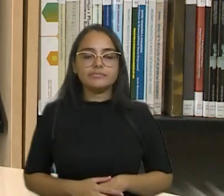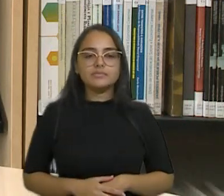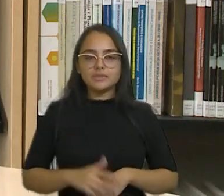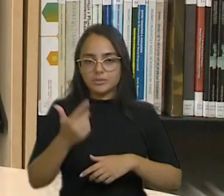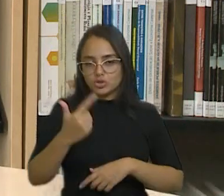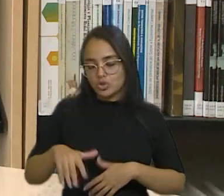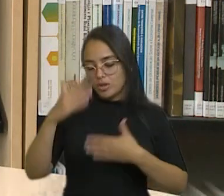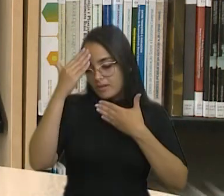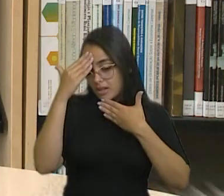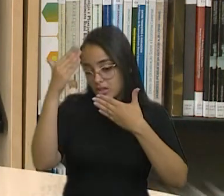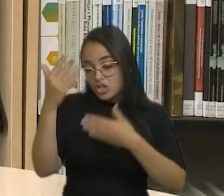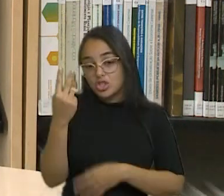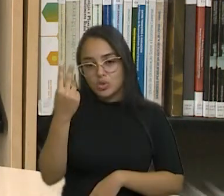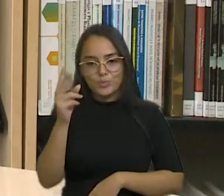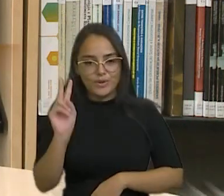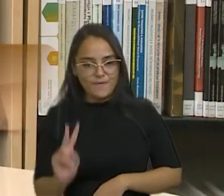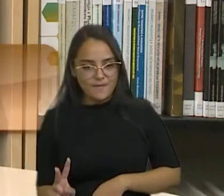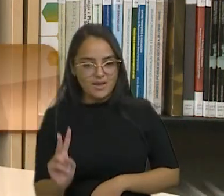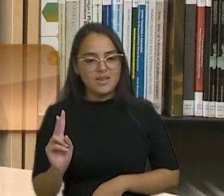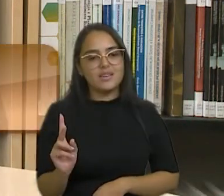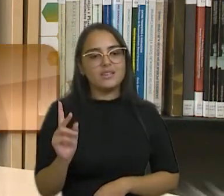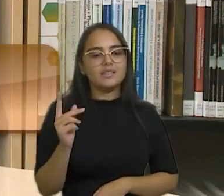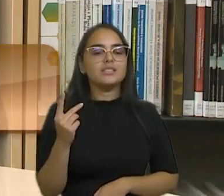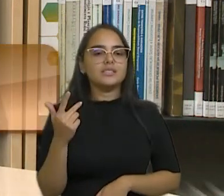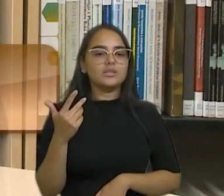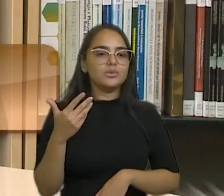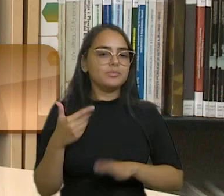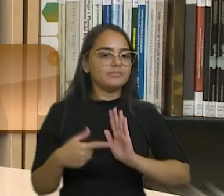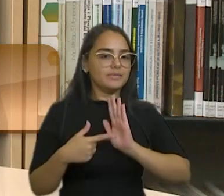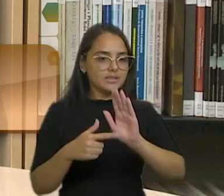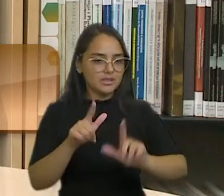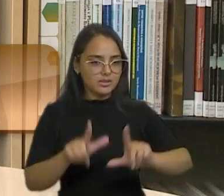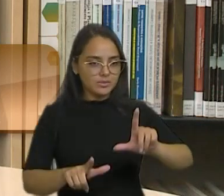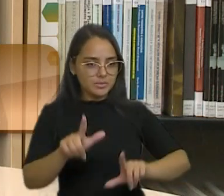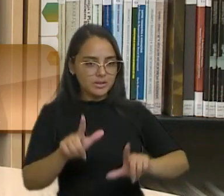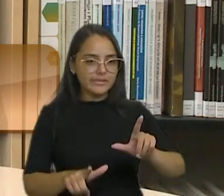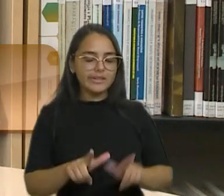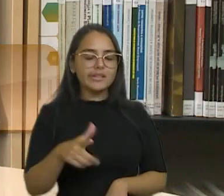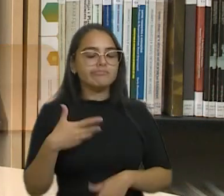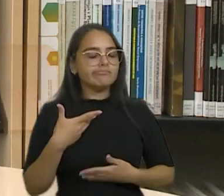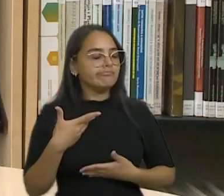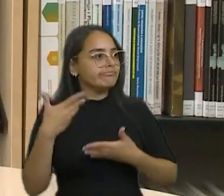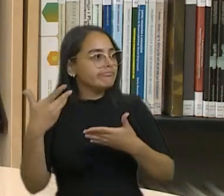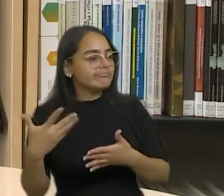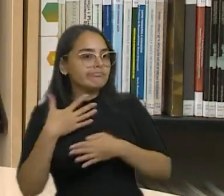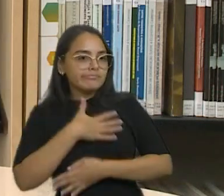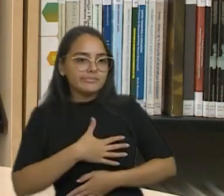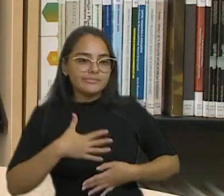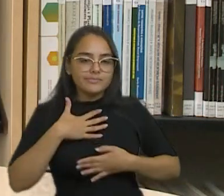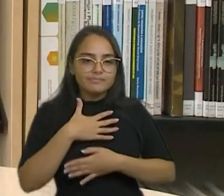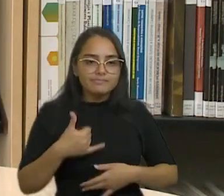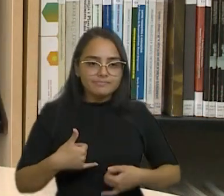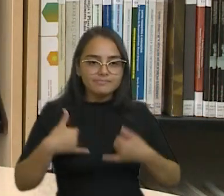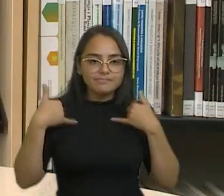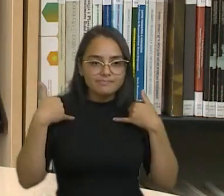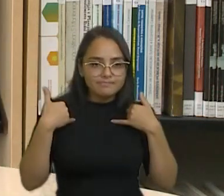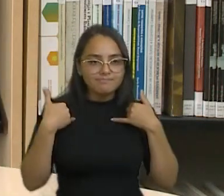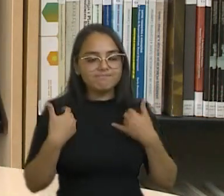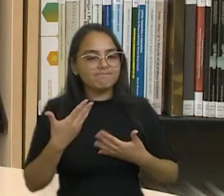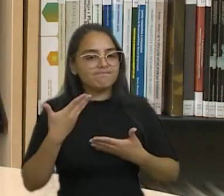Né? Já é a segunda vez que eu venho aqui ao Cabeceira. É sempre muito bem recebido. Sua cordialidade,